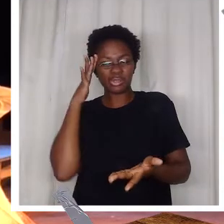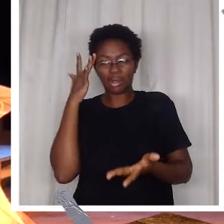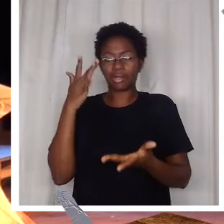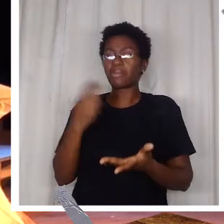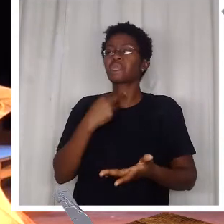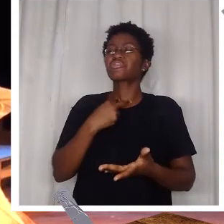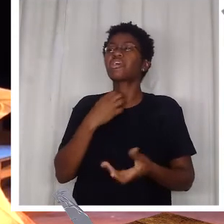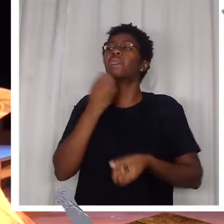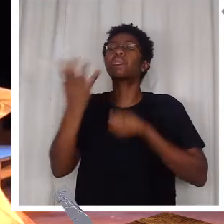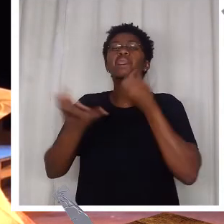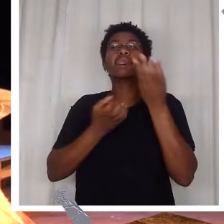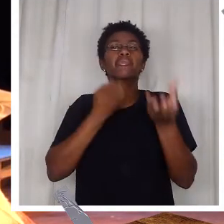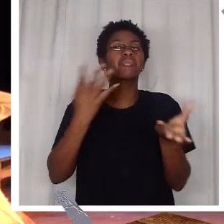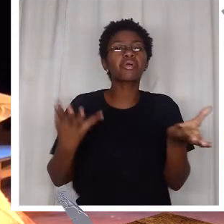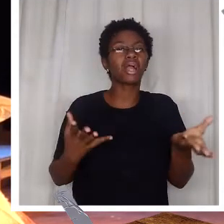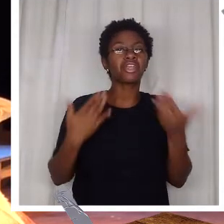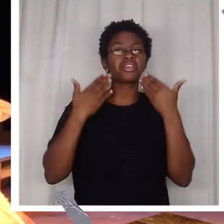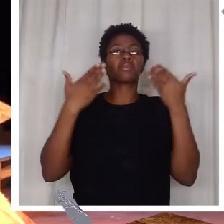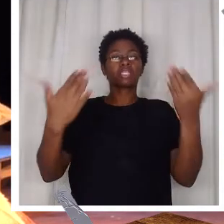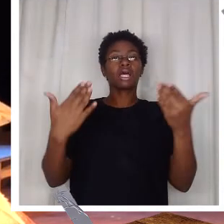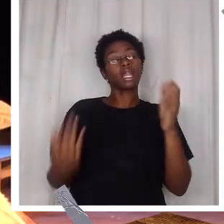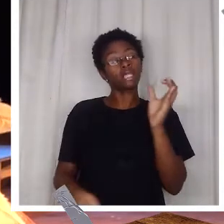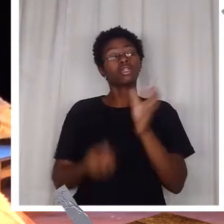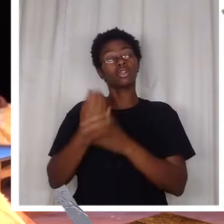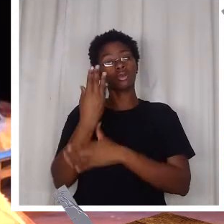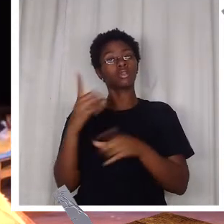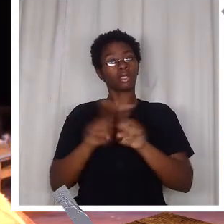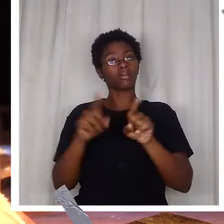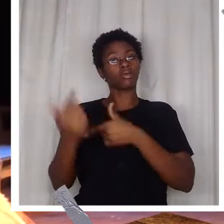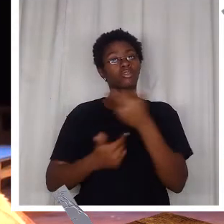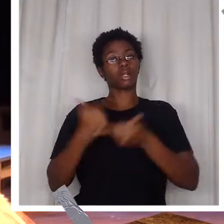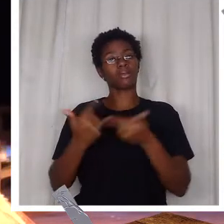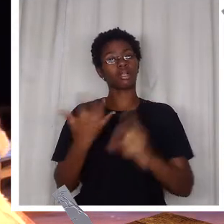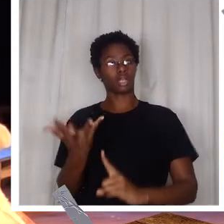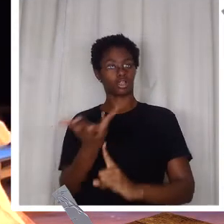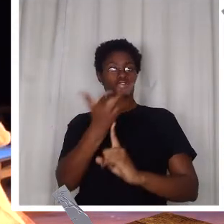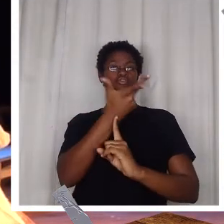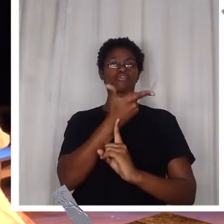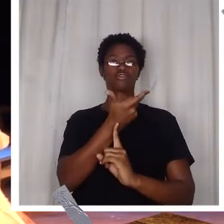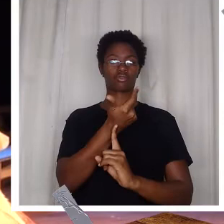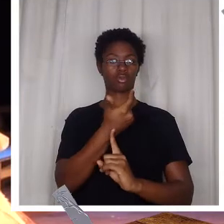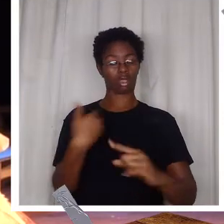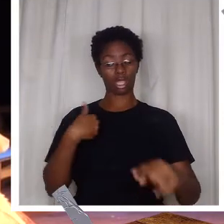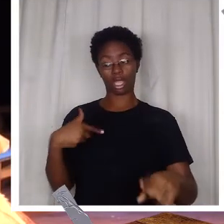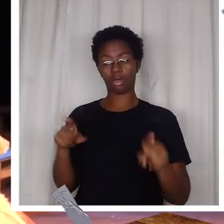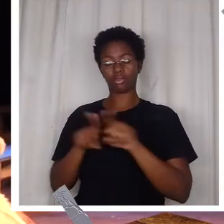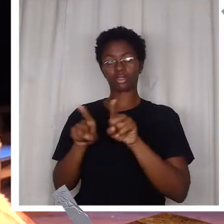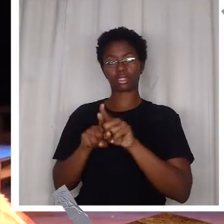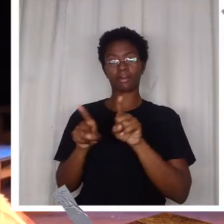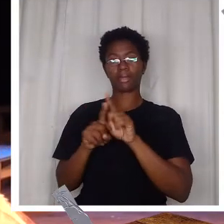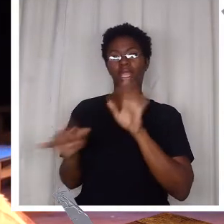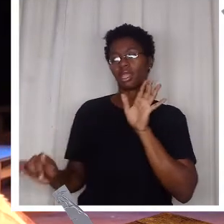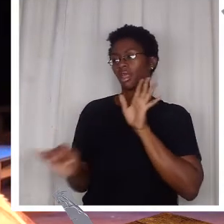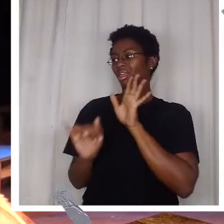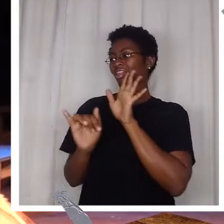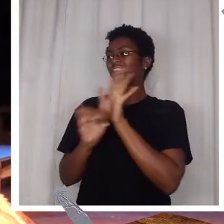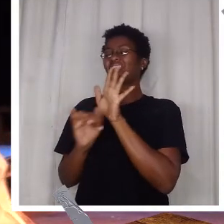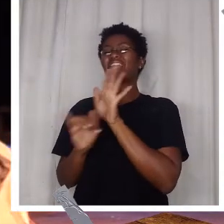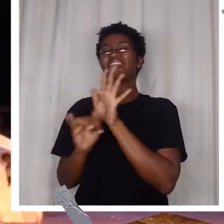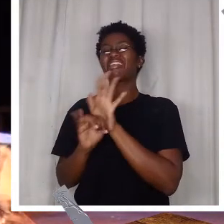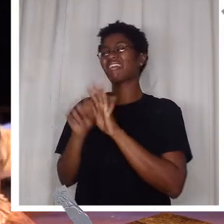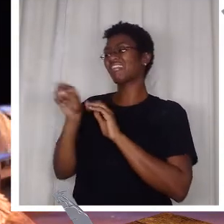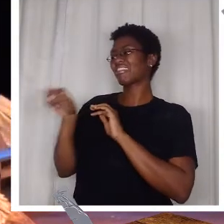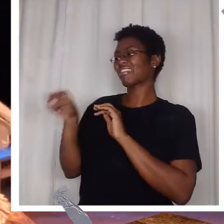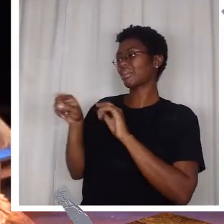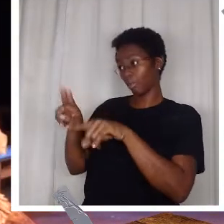expressado artisticamente, ela criou uma obra artística. O que eu me identifiquei com ela, primeiramente, através de me identificar com as mulheres, porque, junto